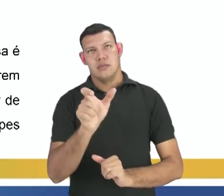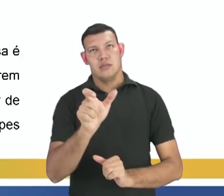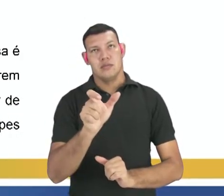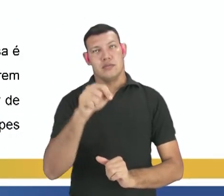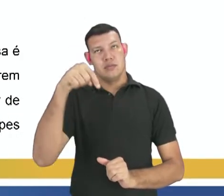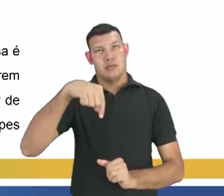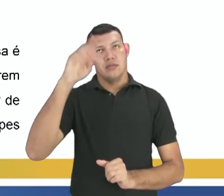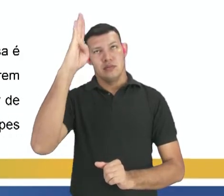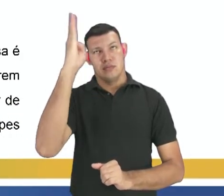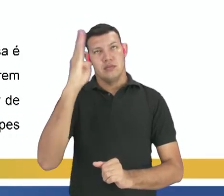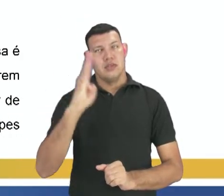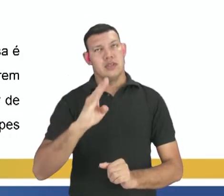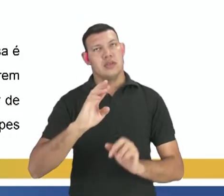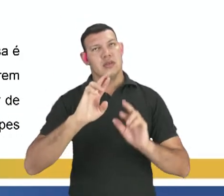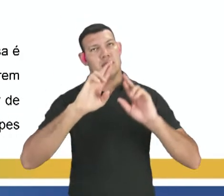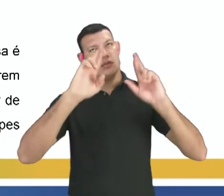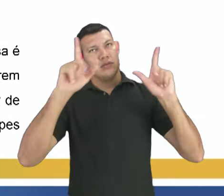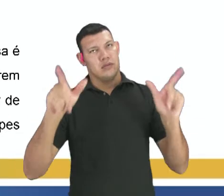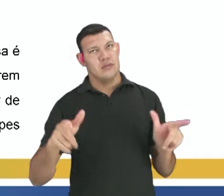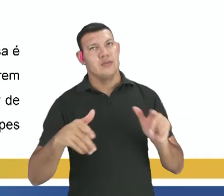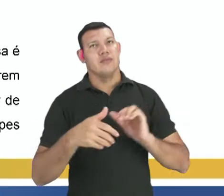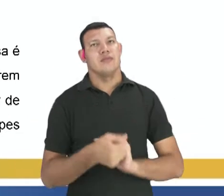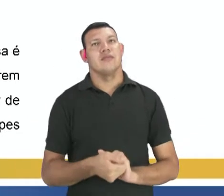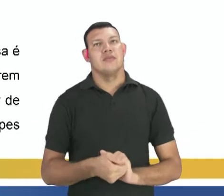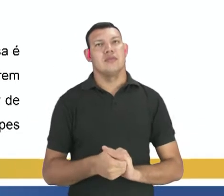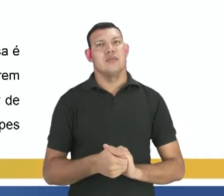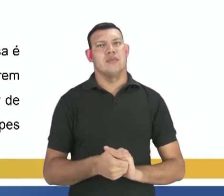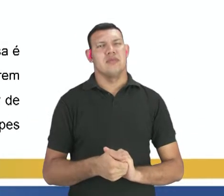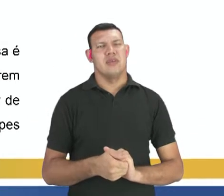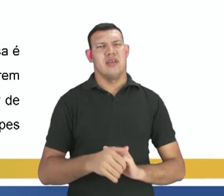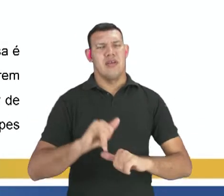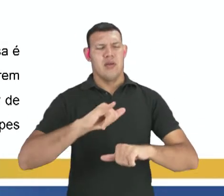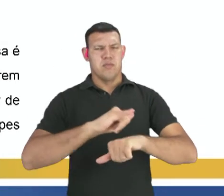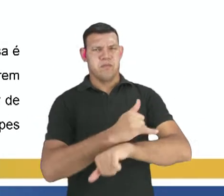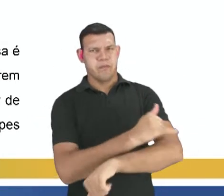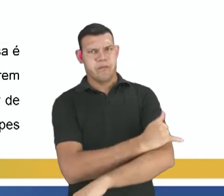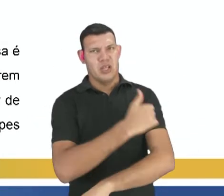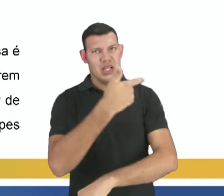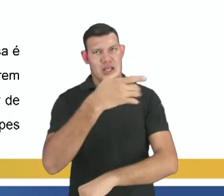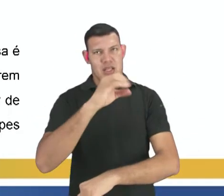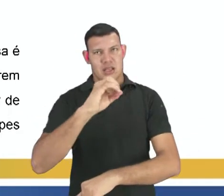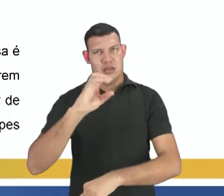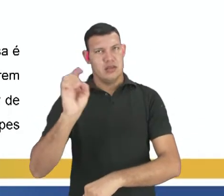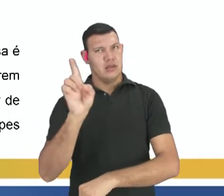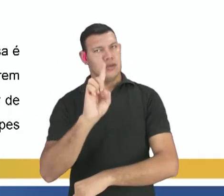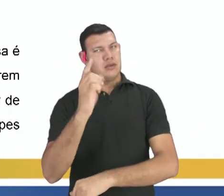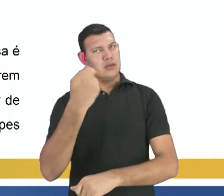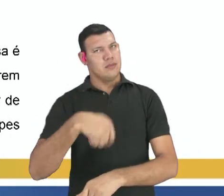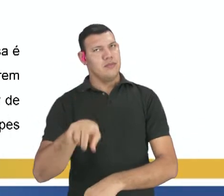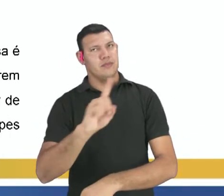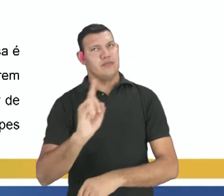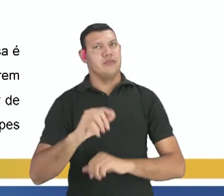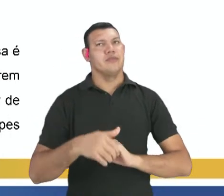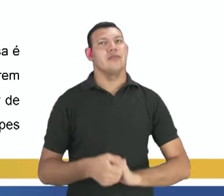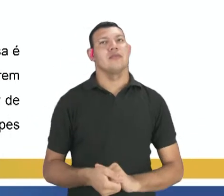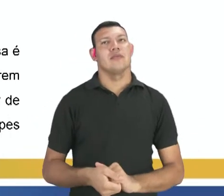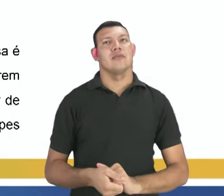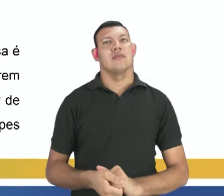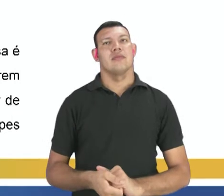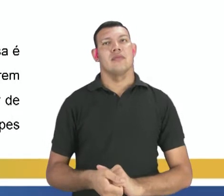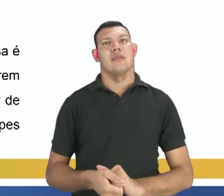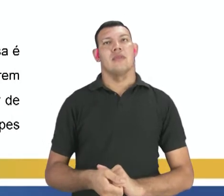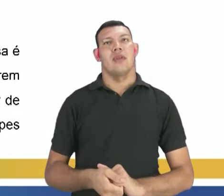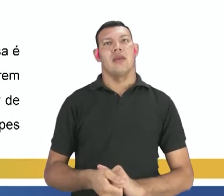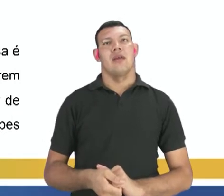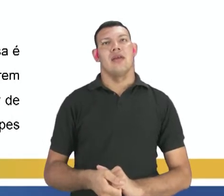categorias. É por isso que não é necessário ter 200 quilos para se dar bem no esporte. Você não vai lutar com alguém com a diferença de